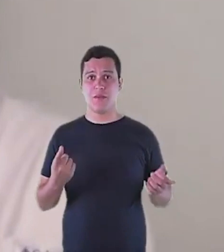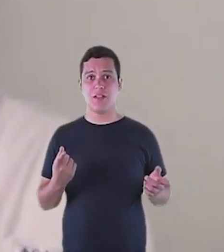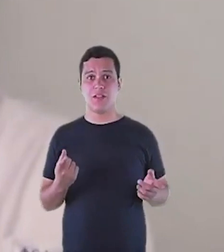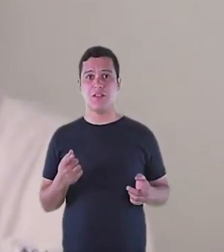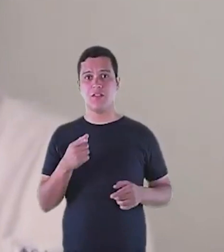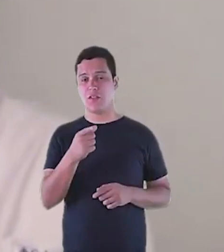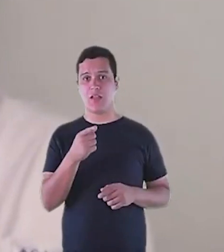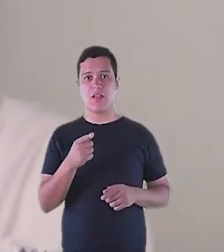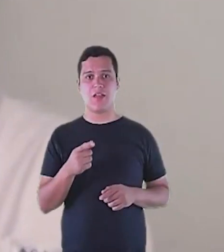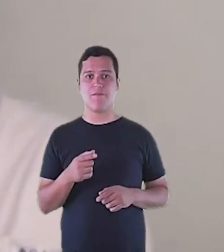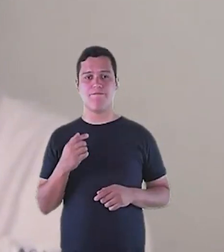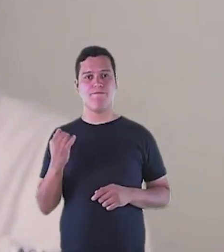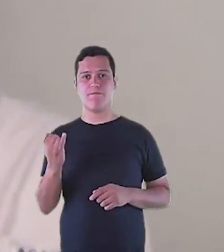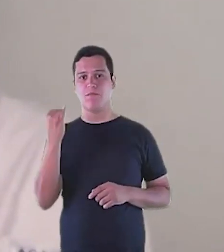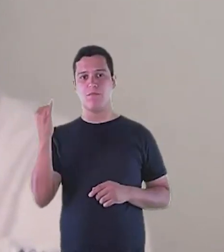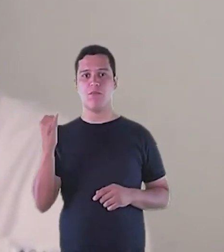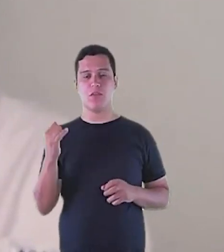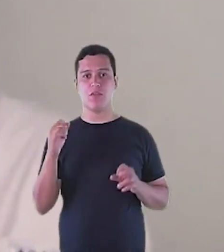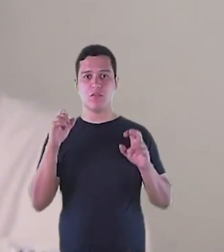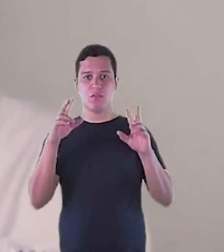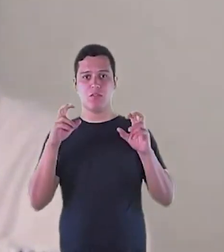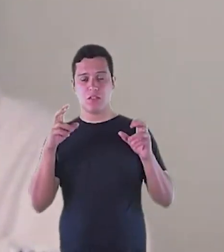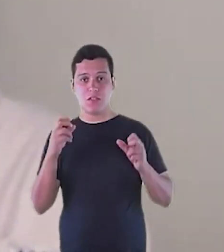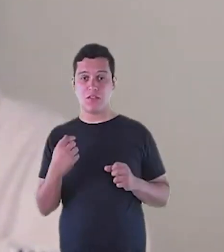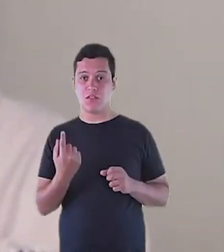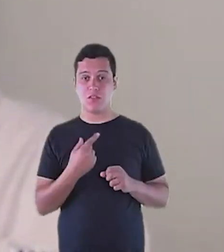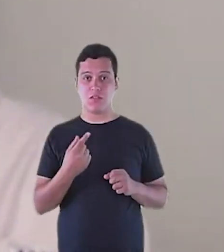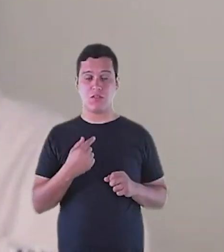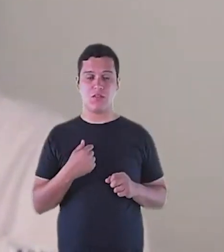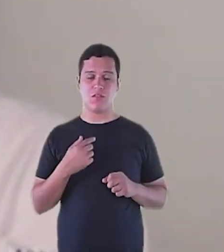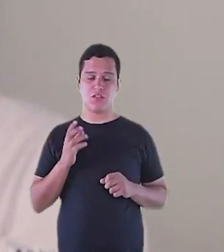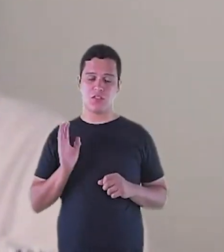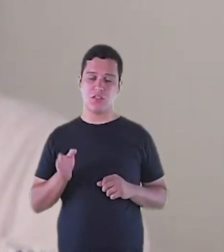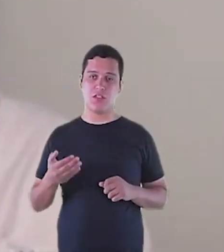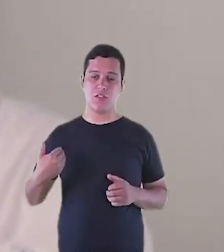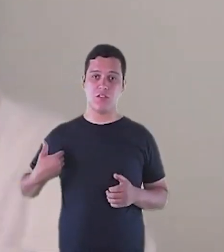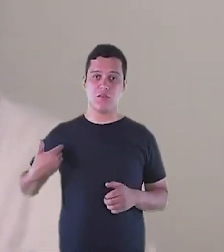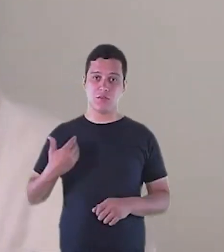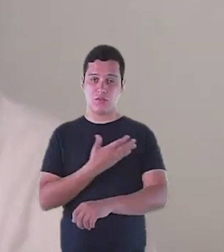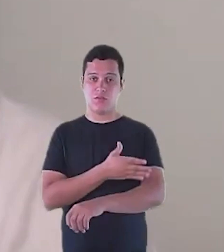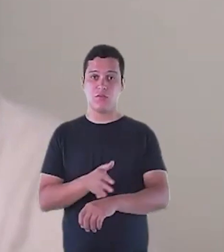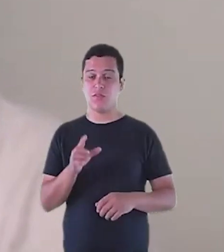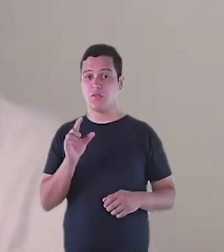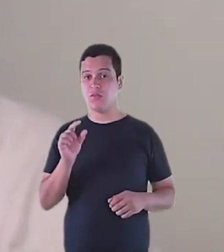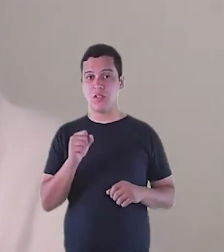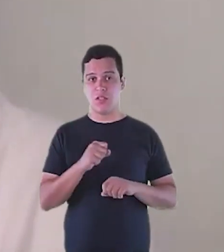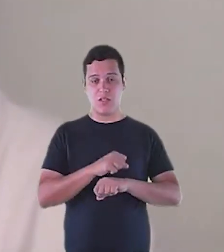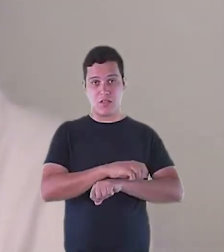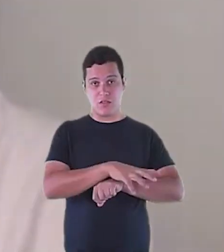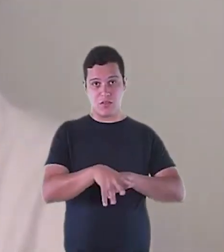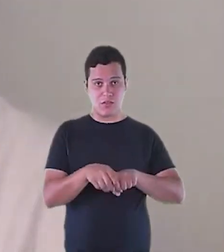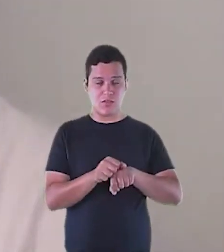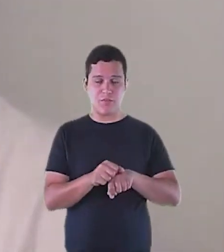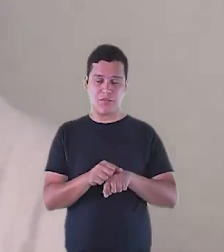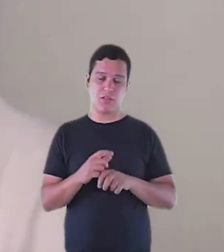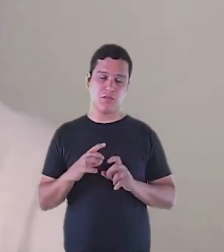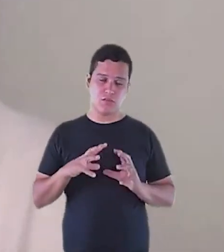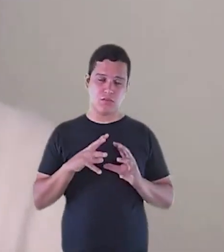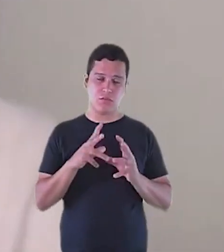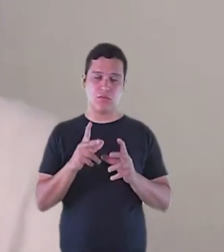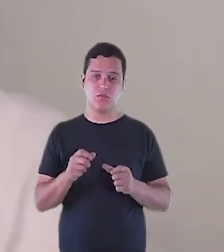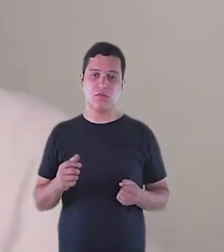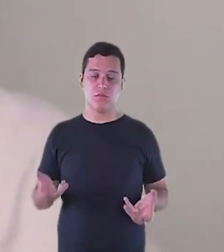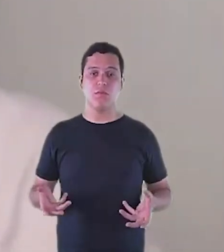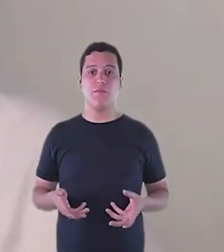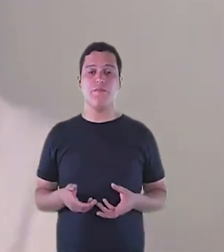somos muito familiarizados agora, né, que é uma grande epidemia de Covid, né, que chegou ao Brasil e ao mundo todo, e nós não